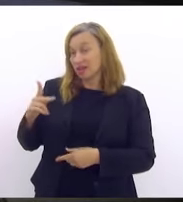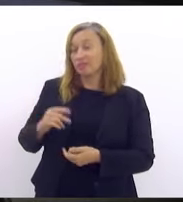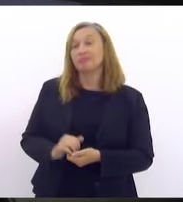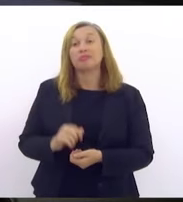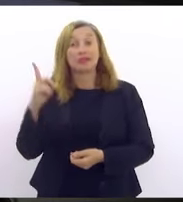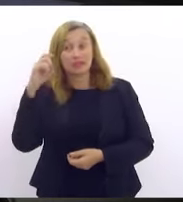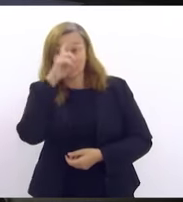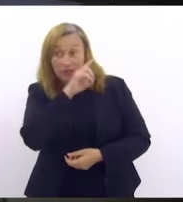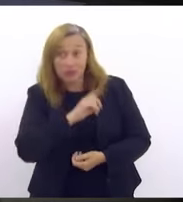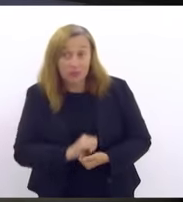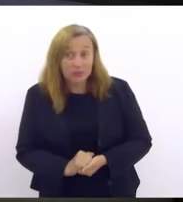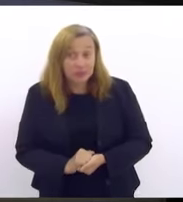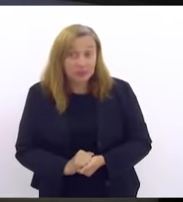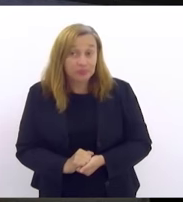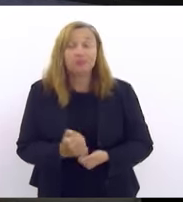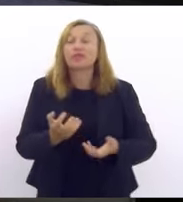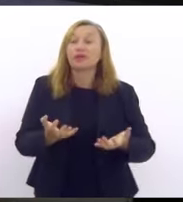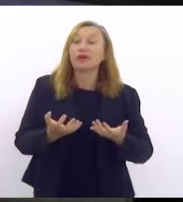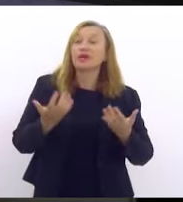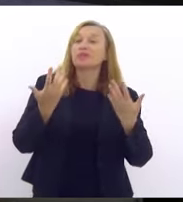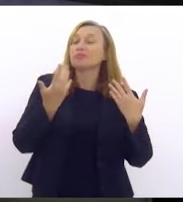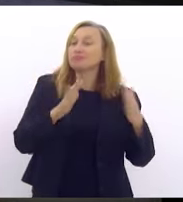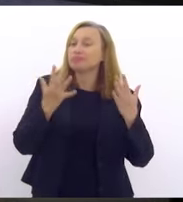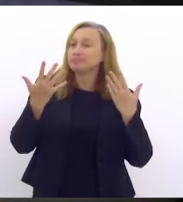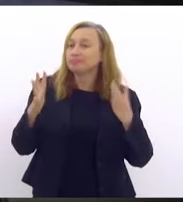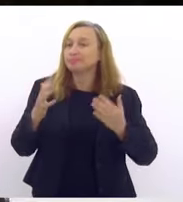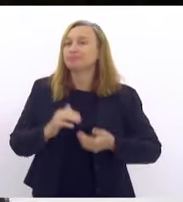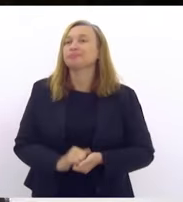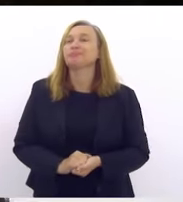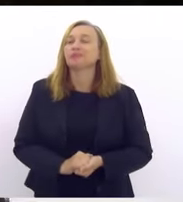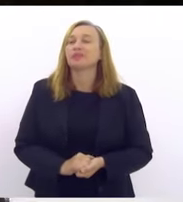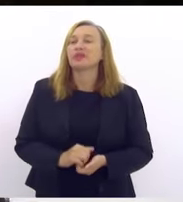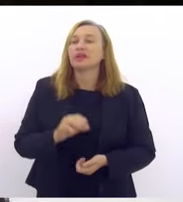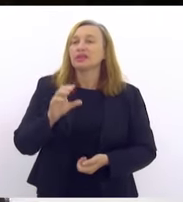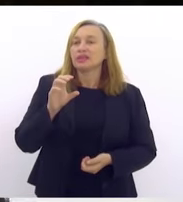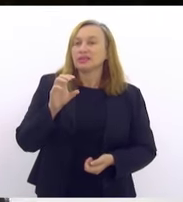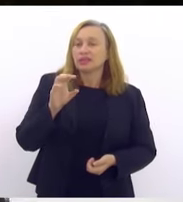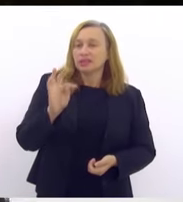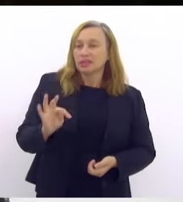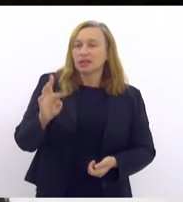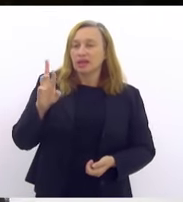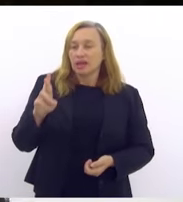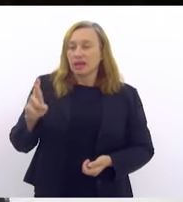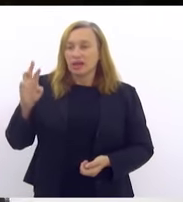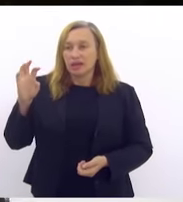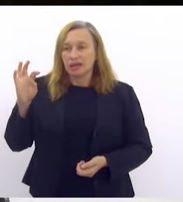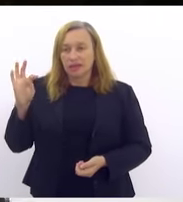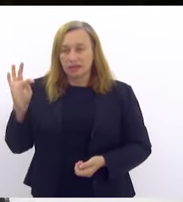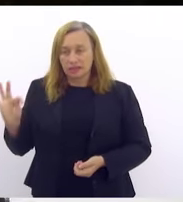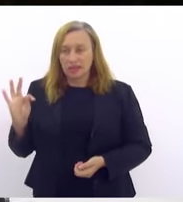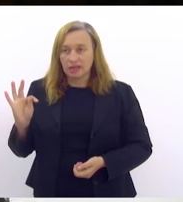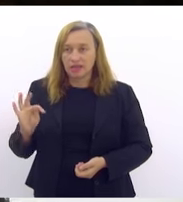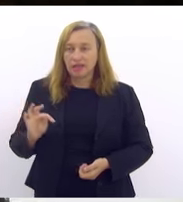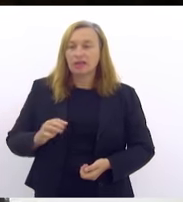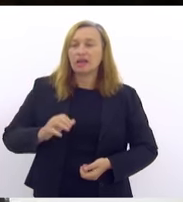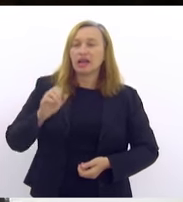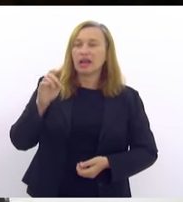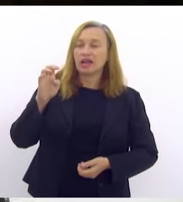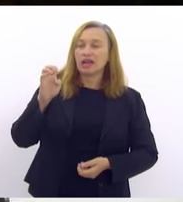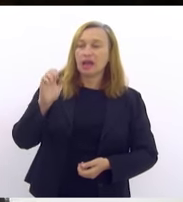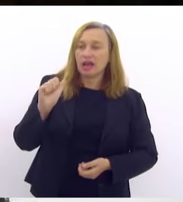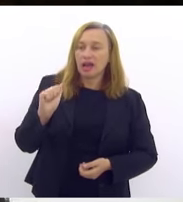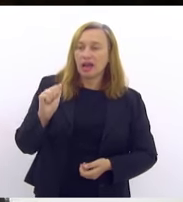bem difícil quero saudar o o TRT um na pessoa do desembargador Alexandre Teixeiras de